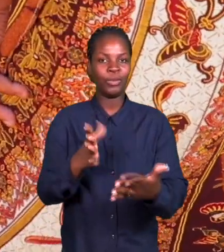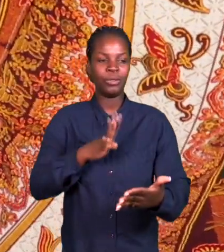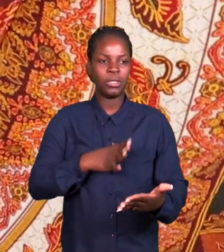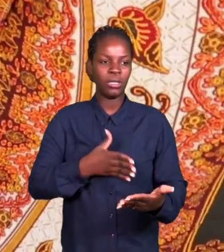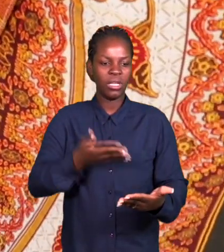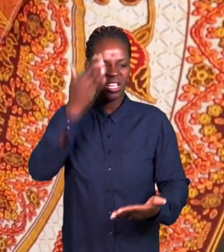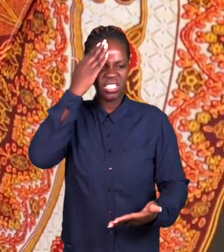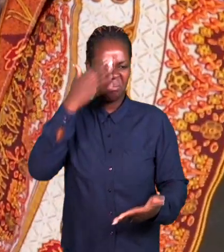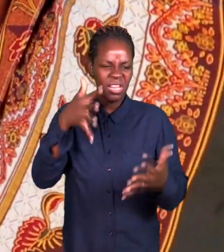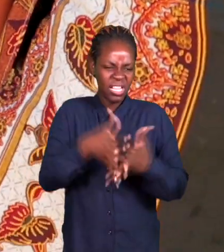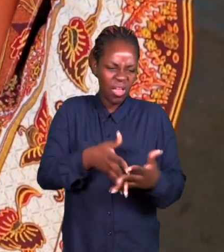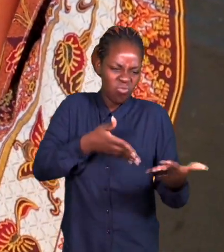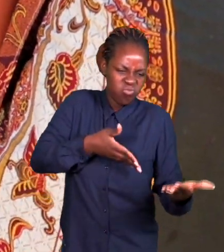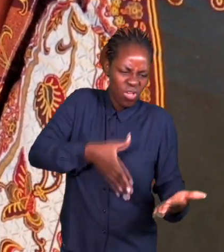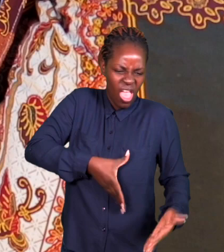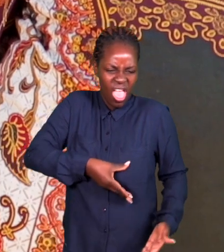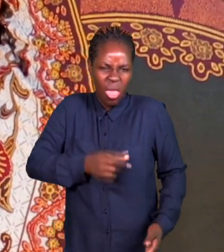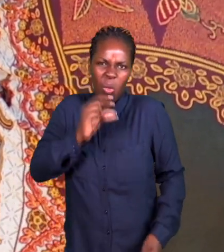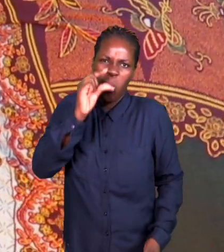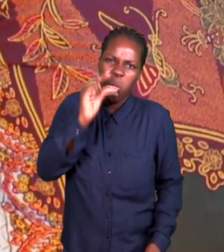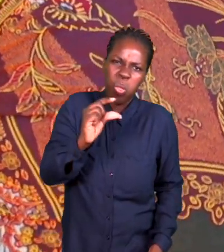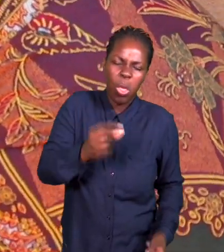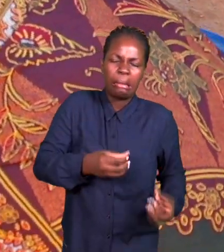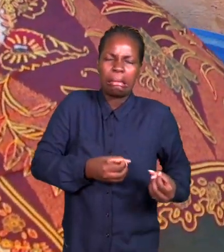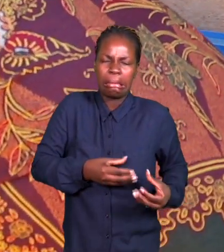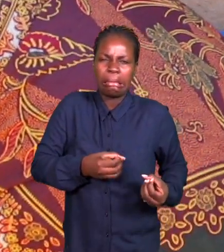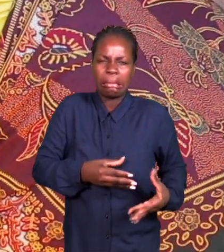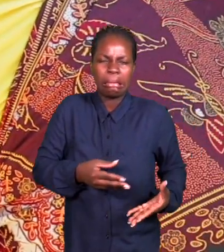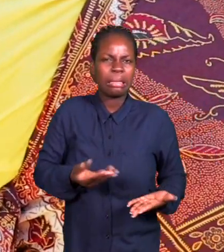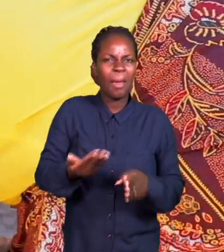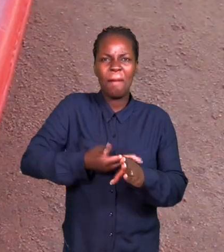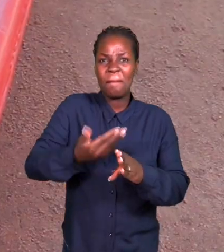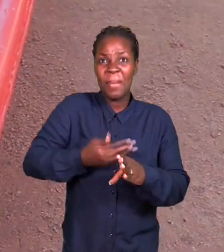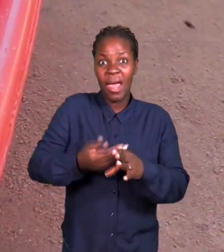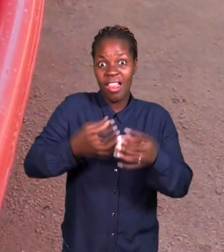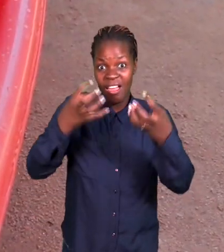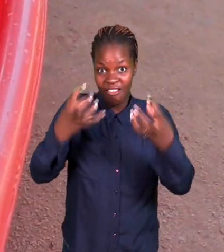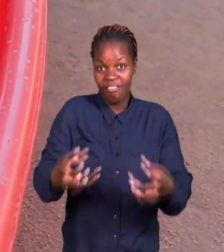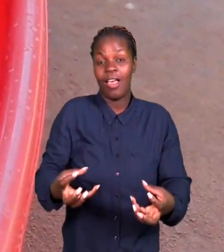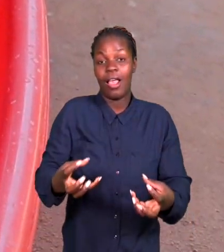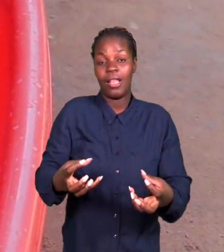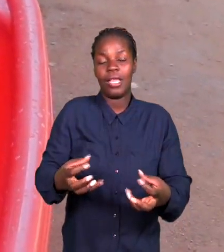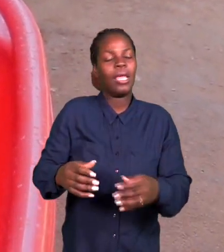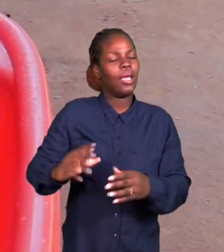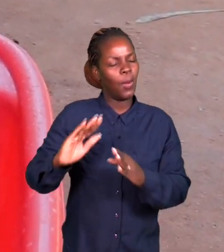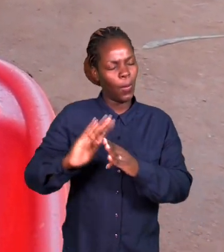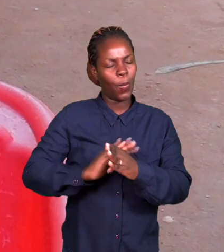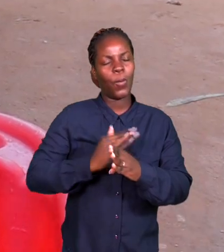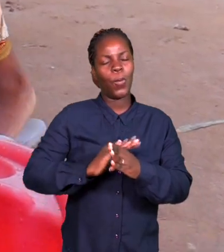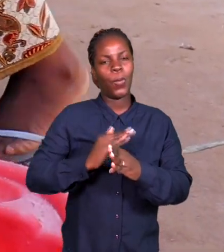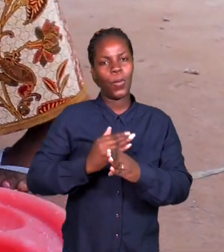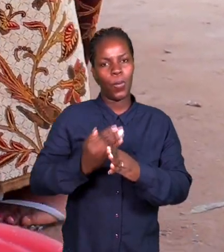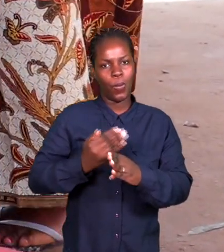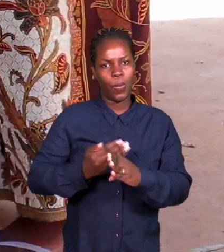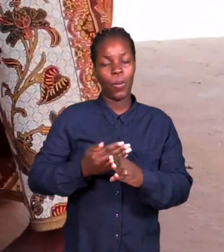pega, na falta ou excesso de leite, na dor, na falta de experiência e no desconforto, aparecem logo no